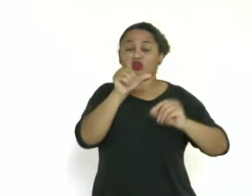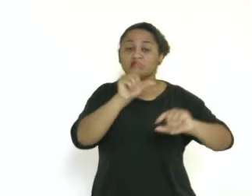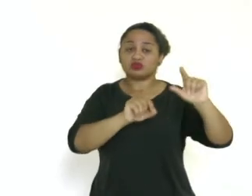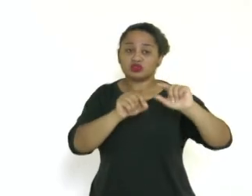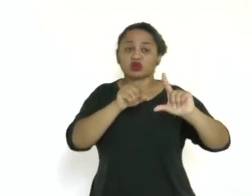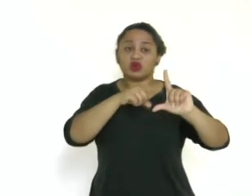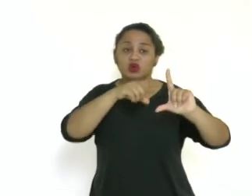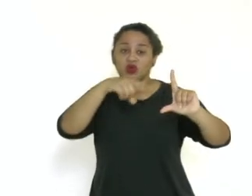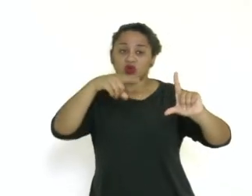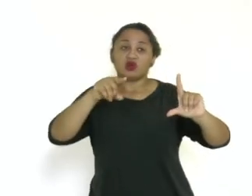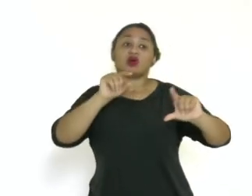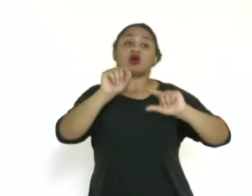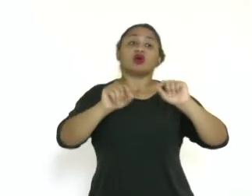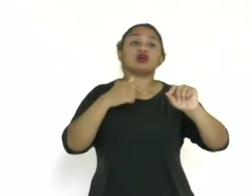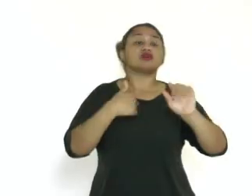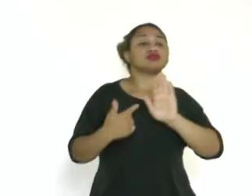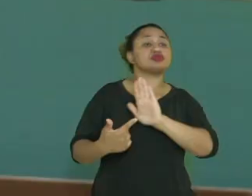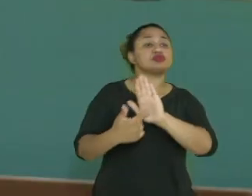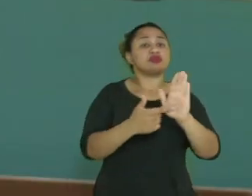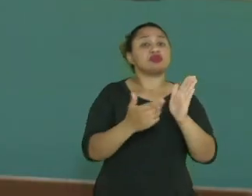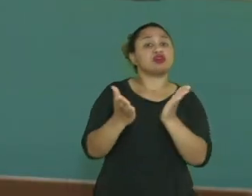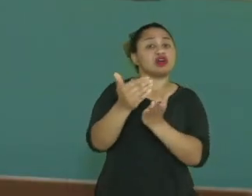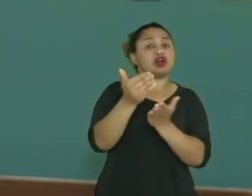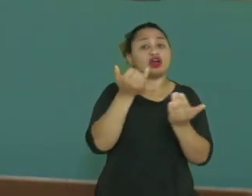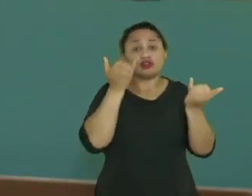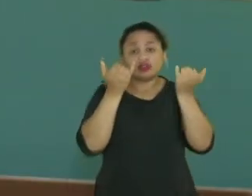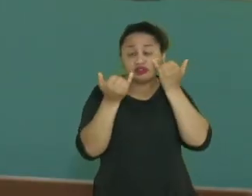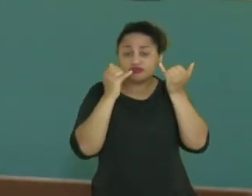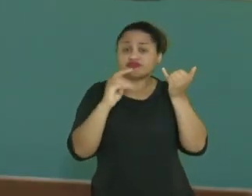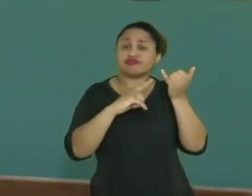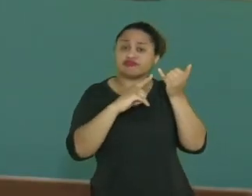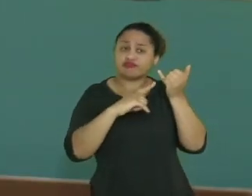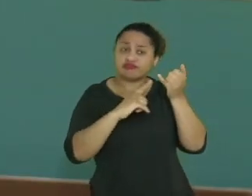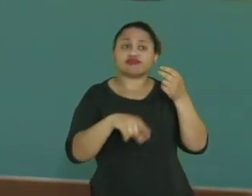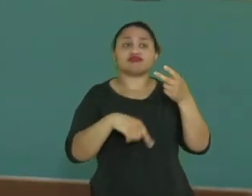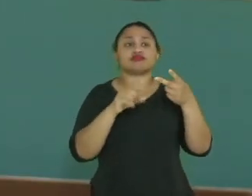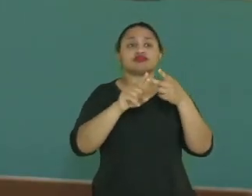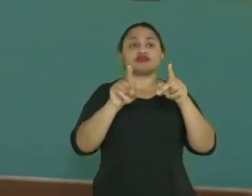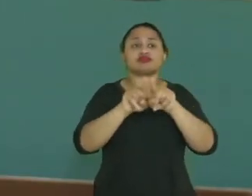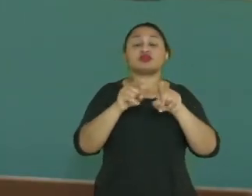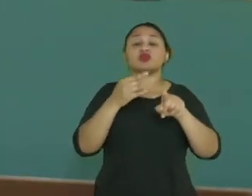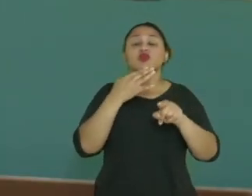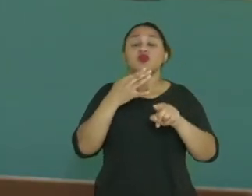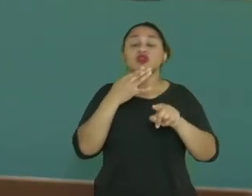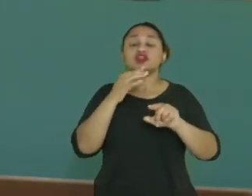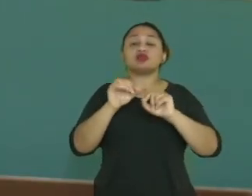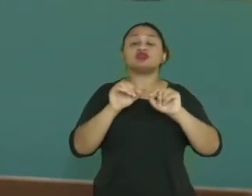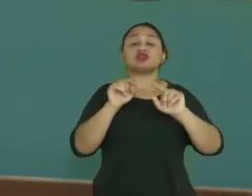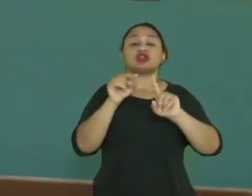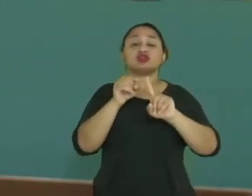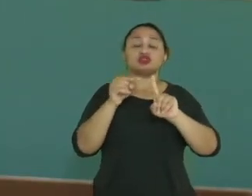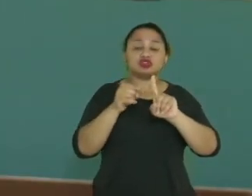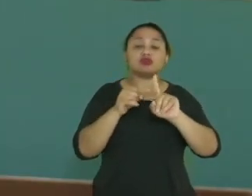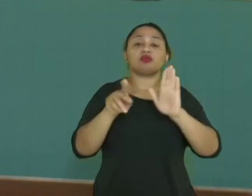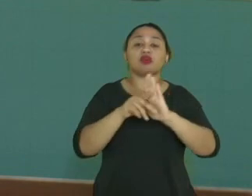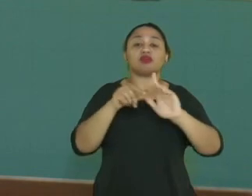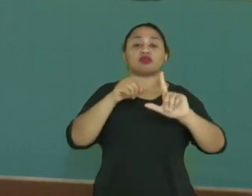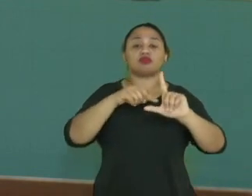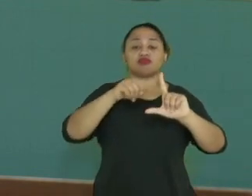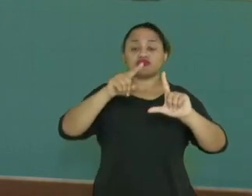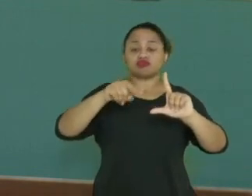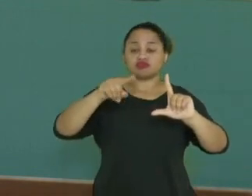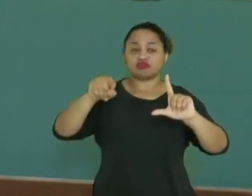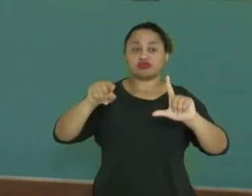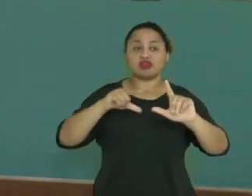um gráfico para apresentar os nossos dados, isso mesmo. E também conhecemos o gráfico de segmentos, né? Tá? Que é esse que